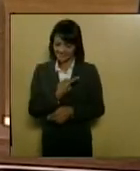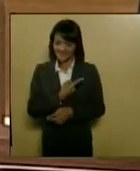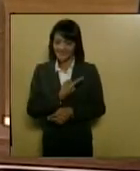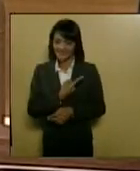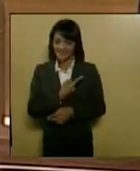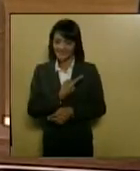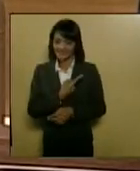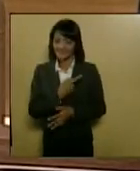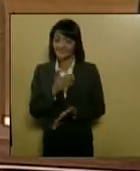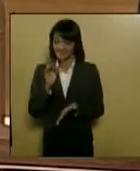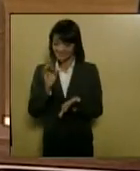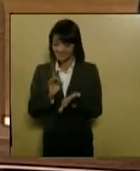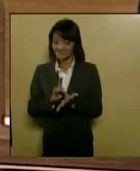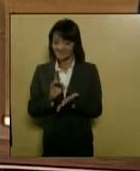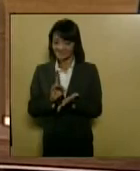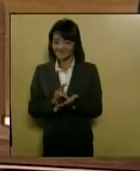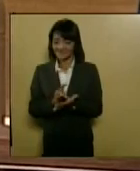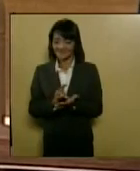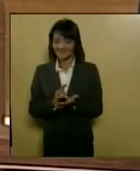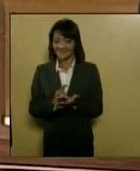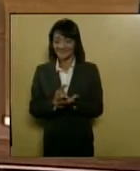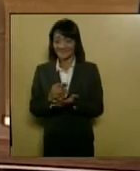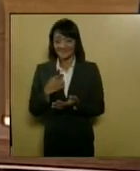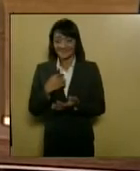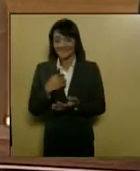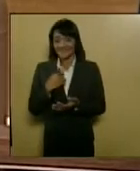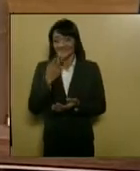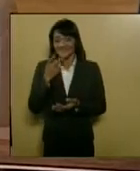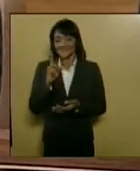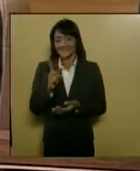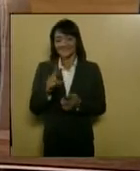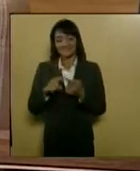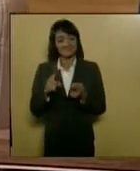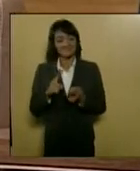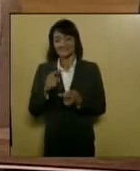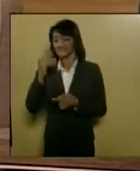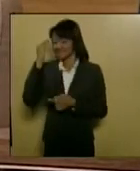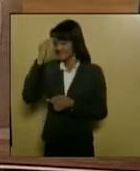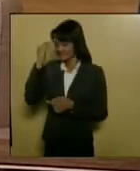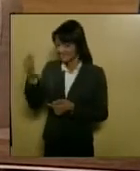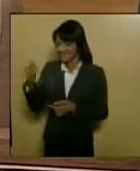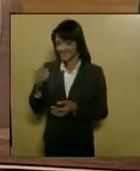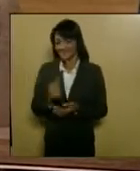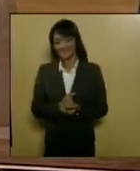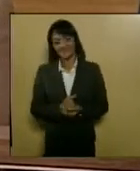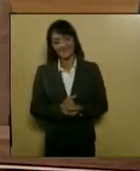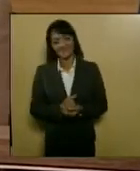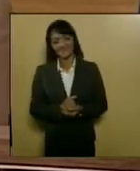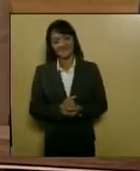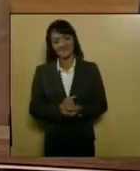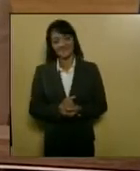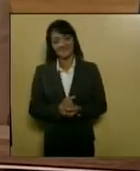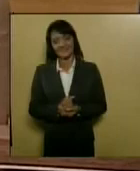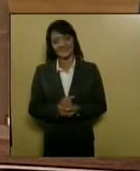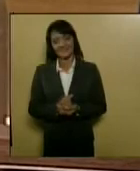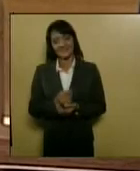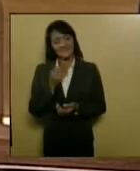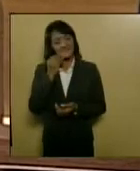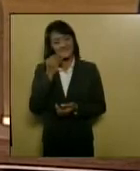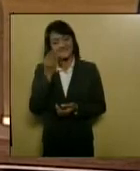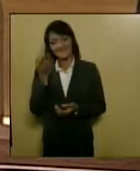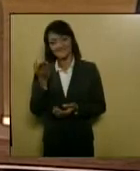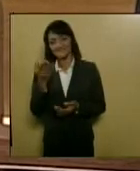verdade, não tinha previsão de falar, mas fico honrado e agradecido pela oportunidade, porque a data é